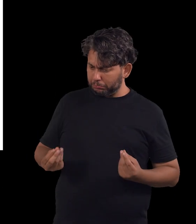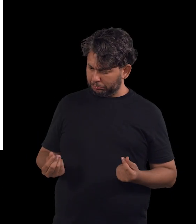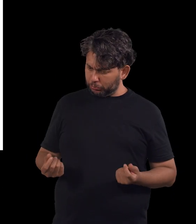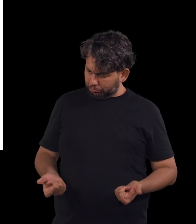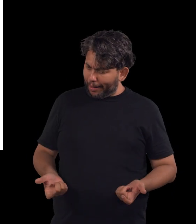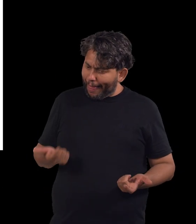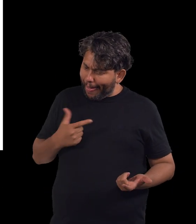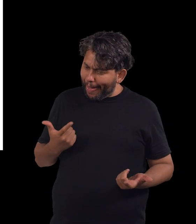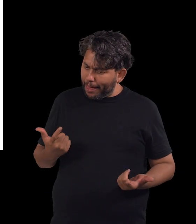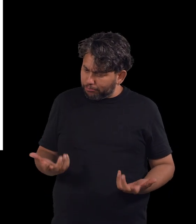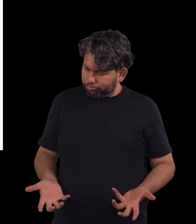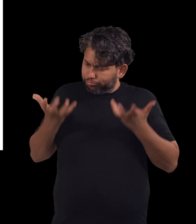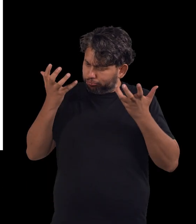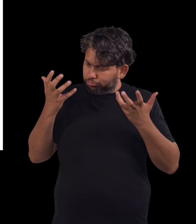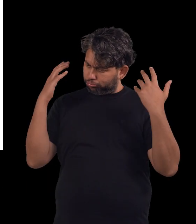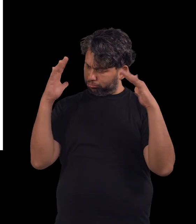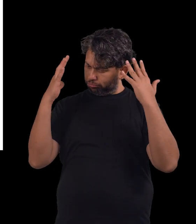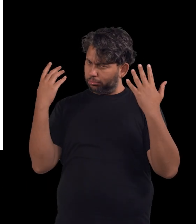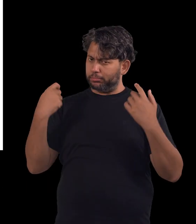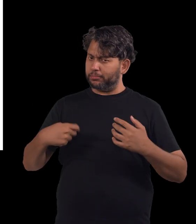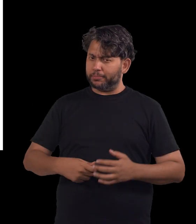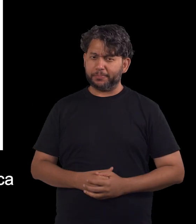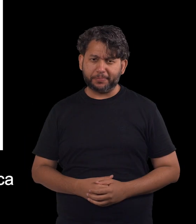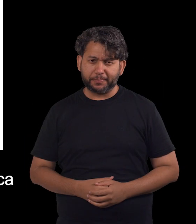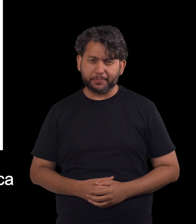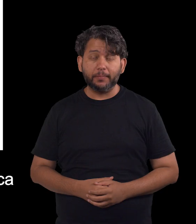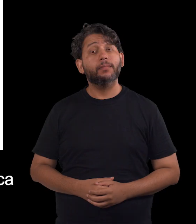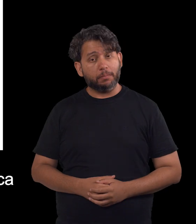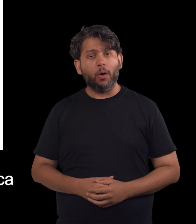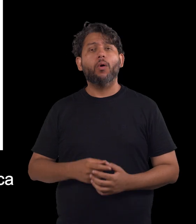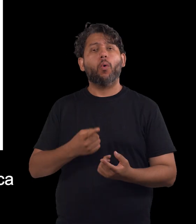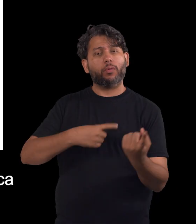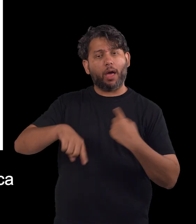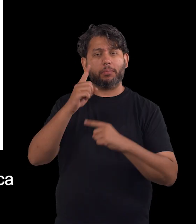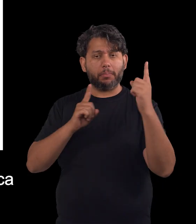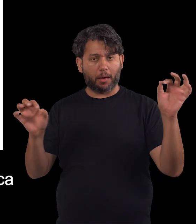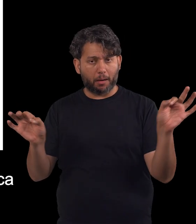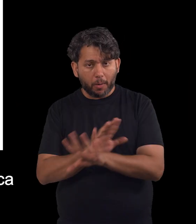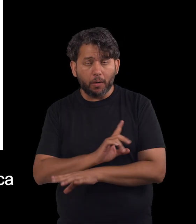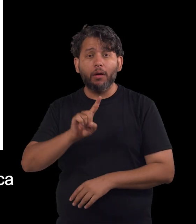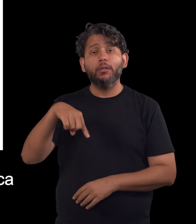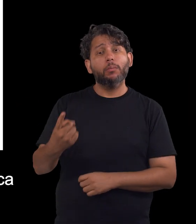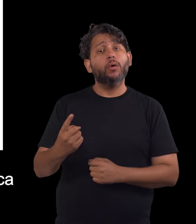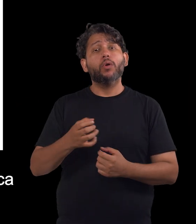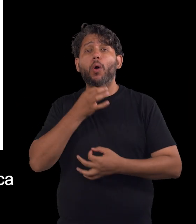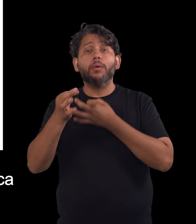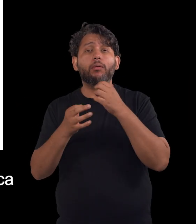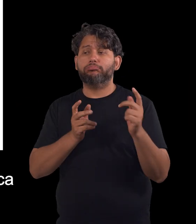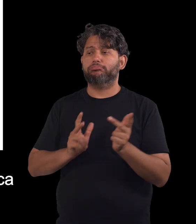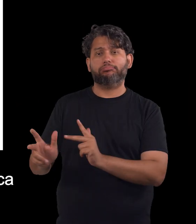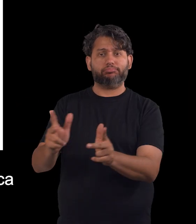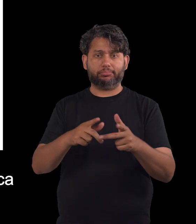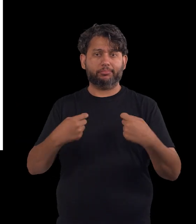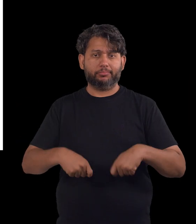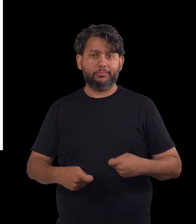legítima, rica e merece ser celebrada. No debate posterior às rodadas de mímica, pode aprofundar